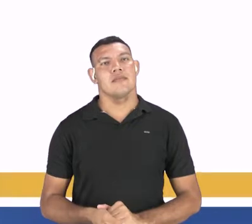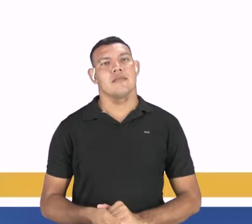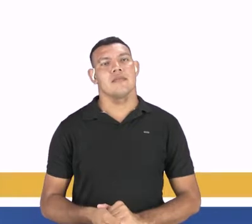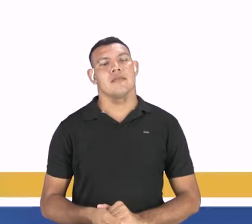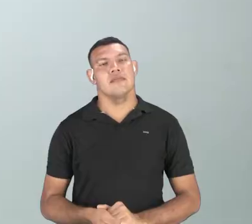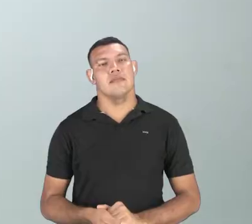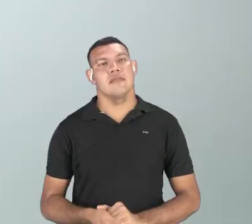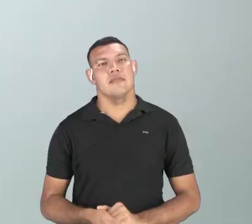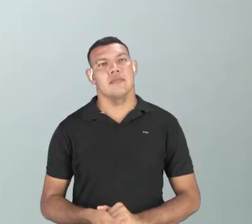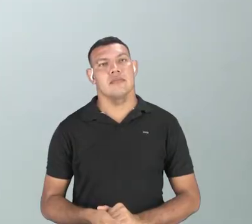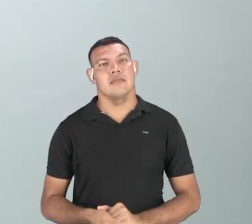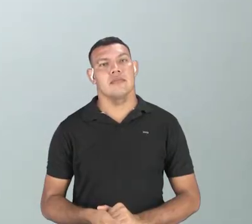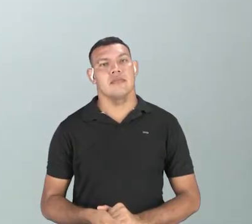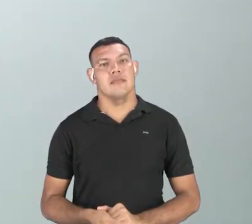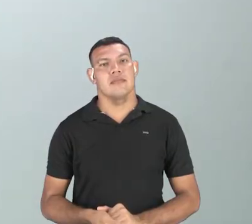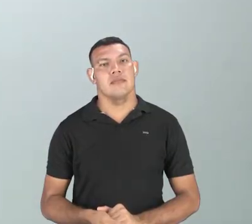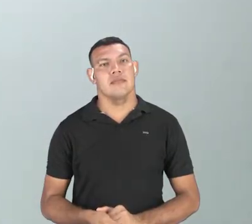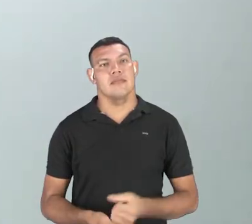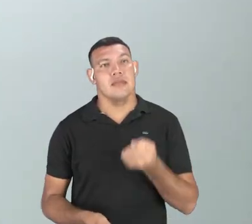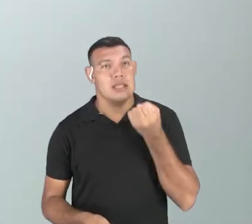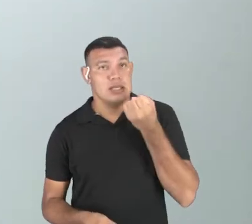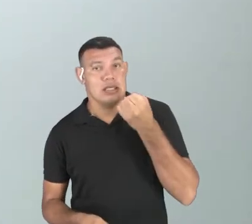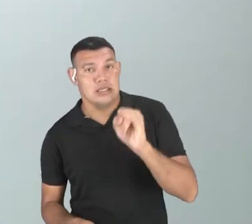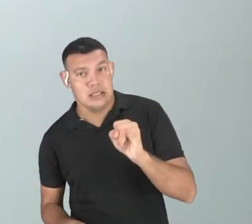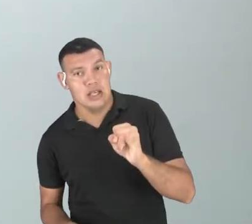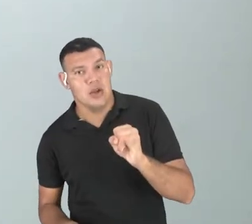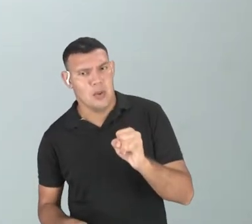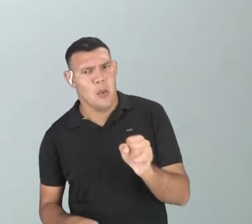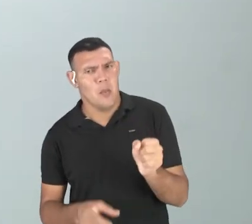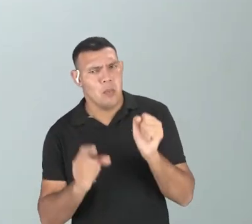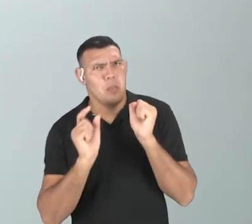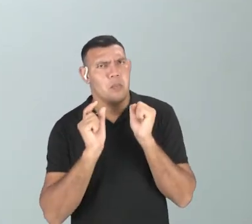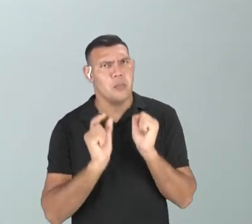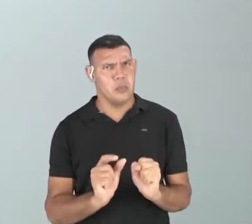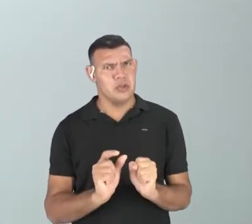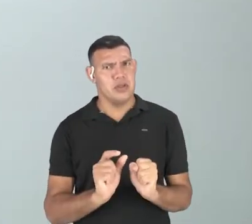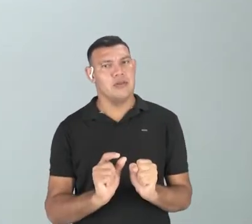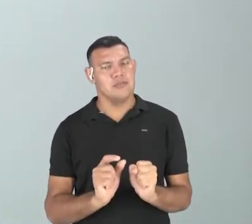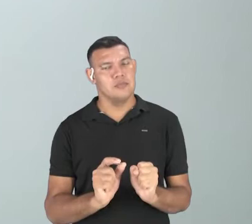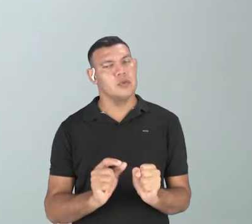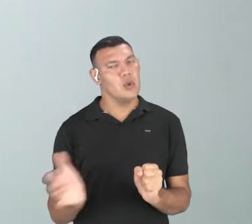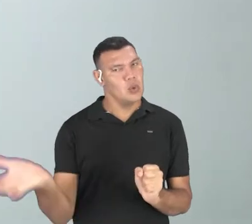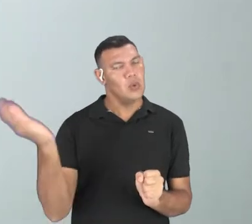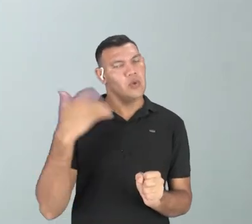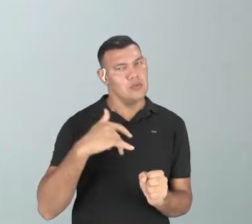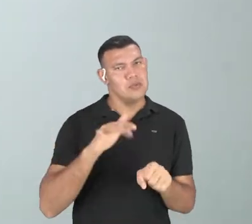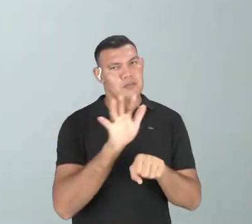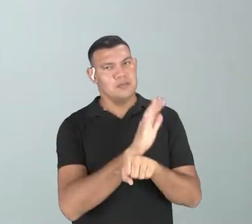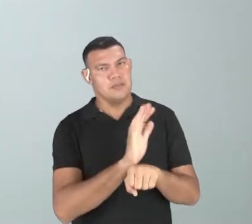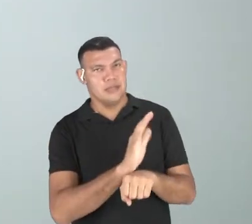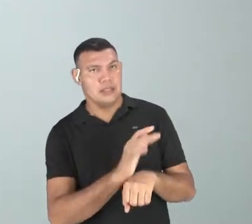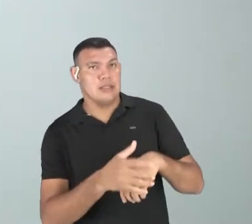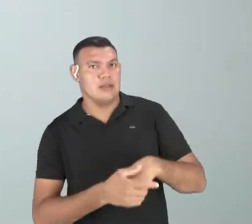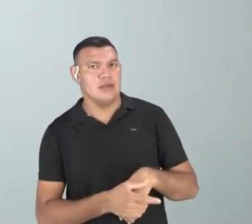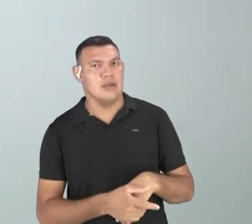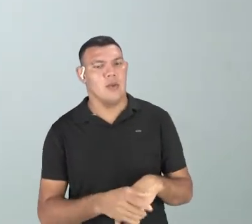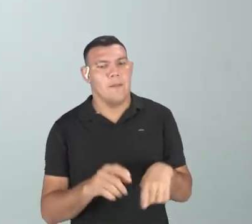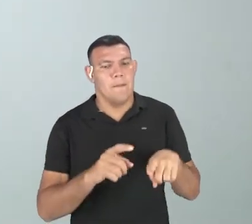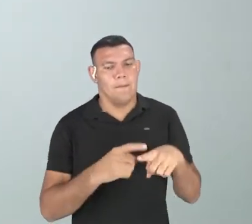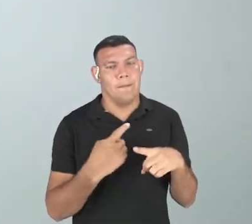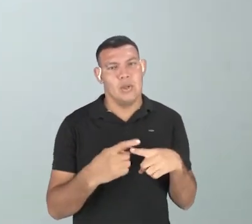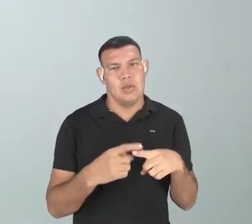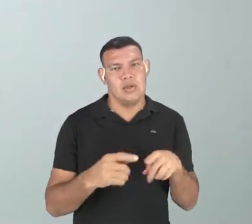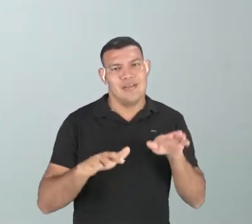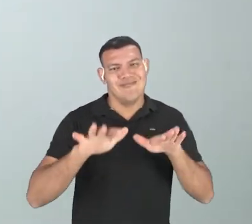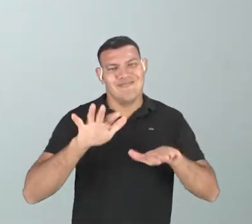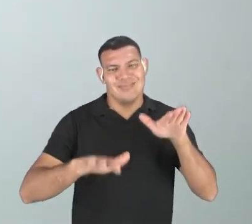só. É uma condição que ela vai se cumprir em consequência de outra. Ela vai acontecer naturalmente. Se nós pudermos,